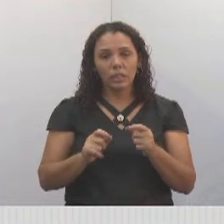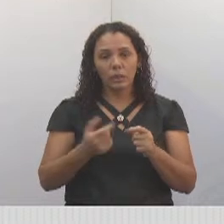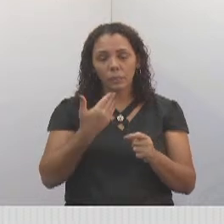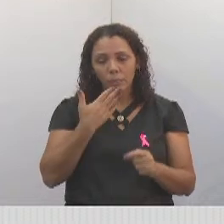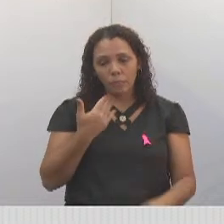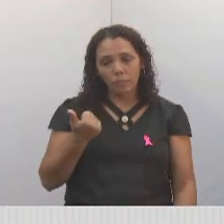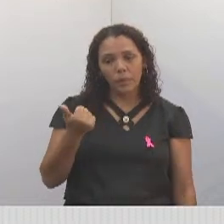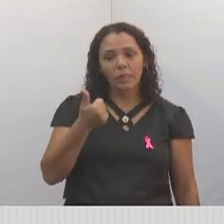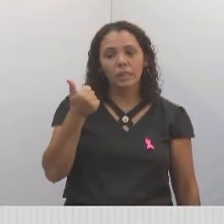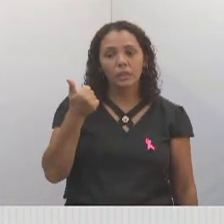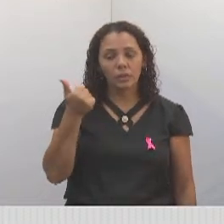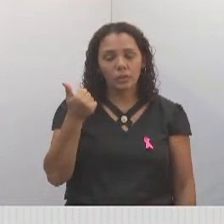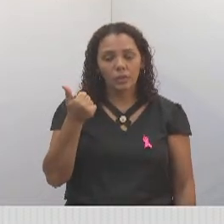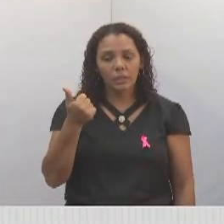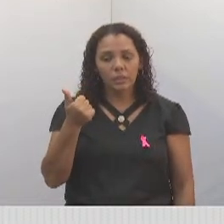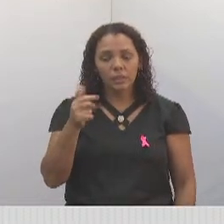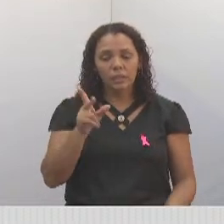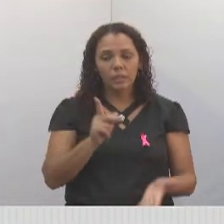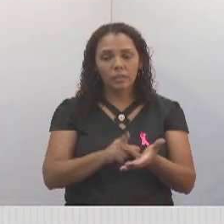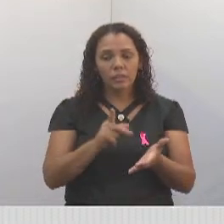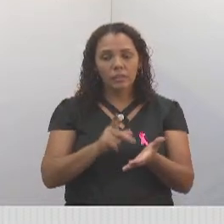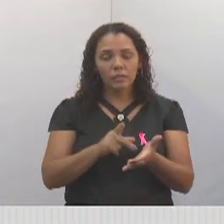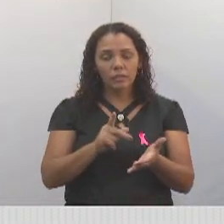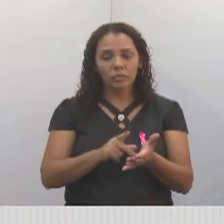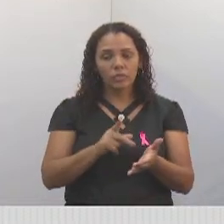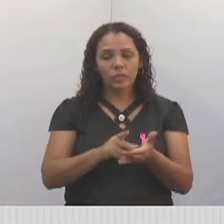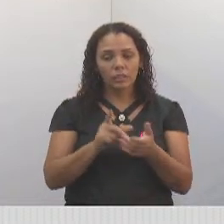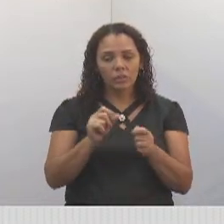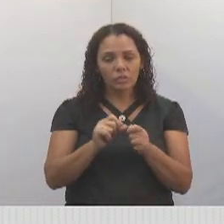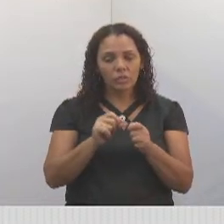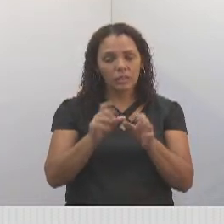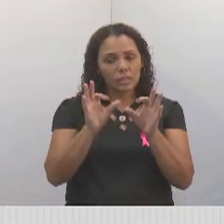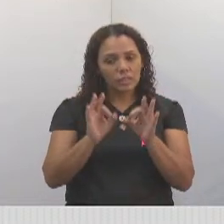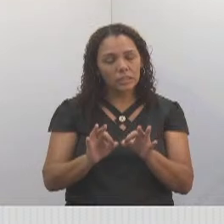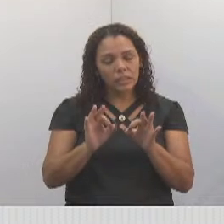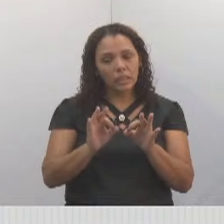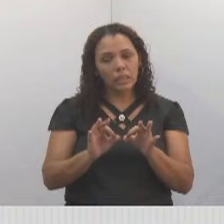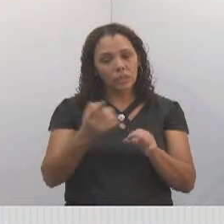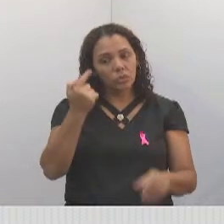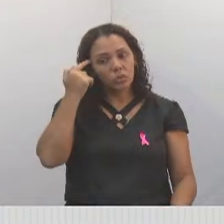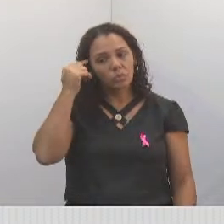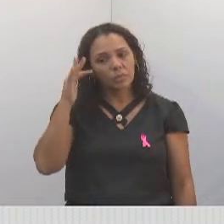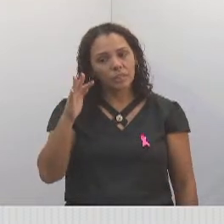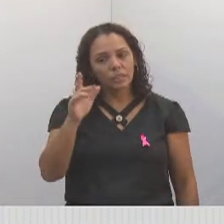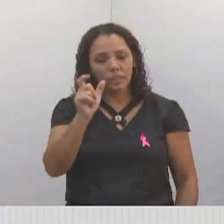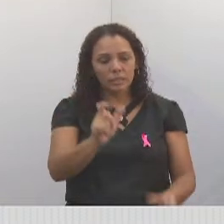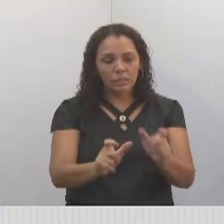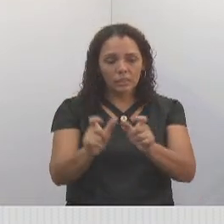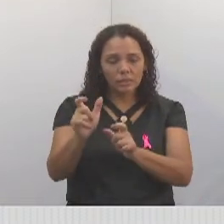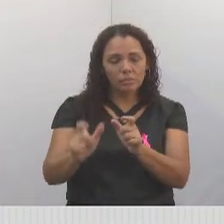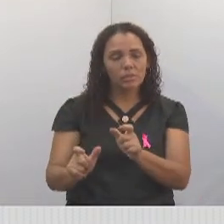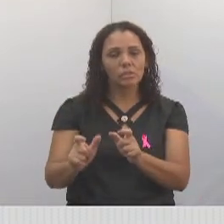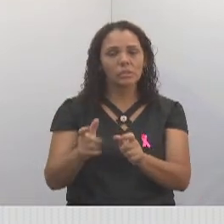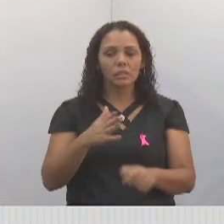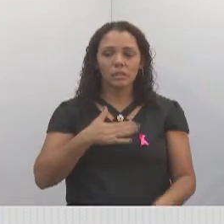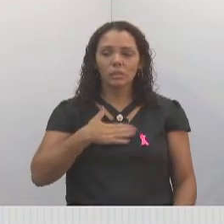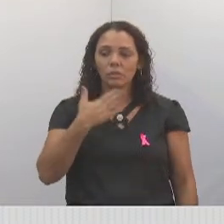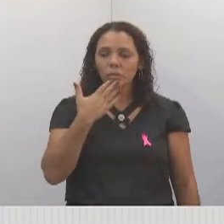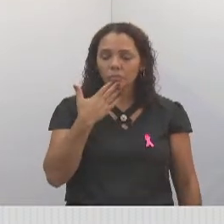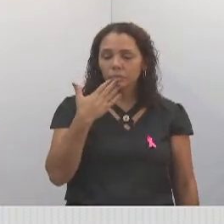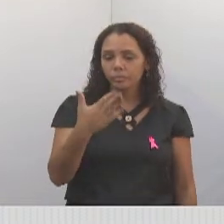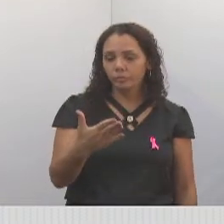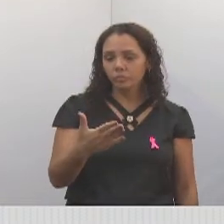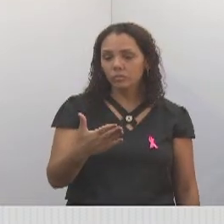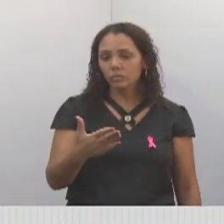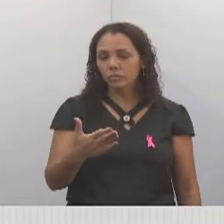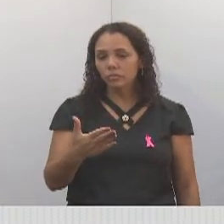capricho, de zelo, de pensar nas pessoas. Então fica aqui meu pedido,